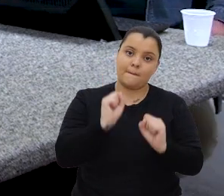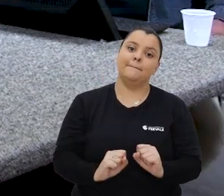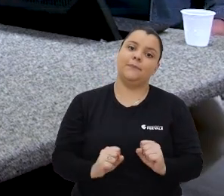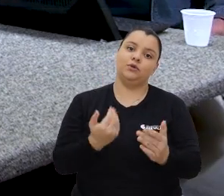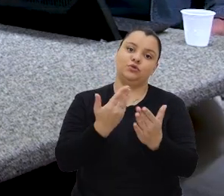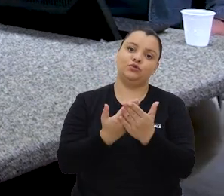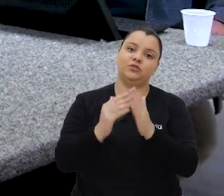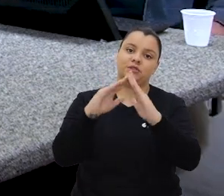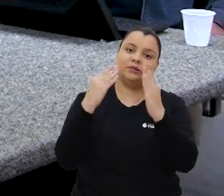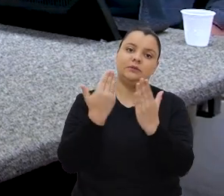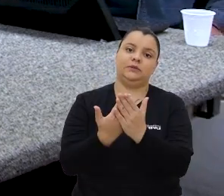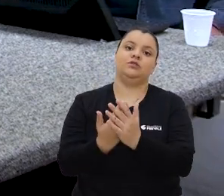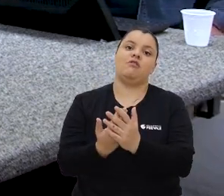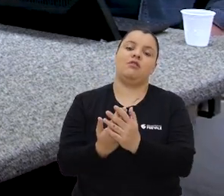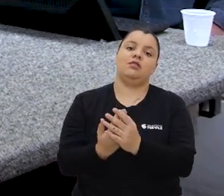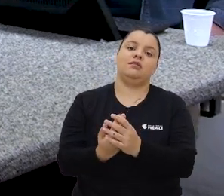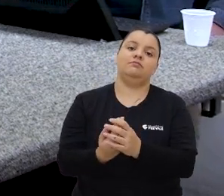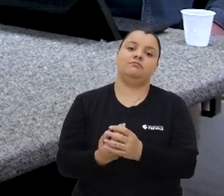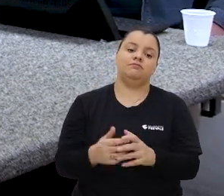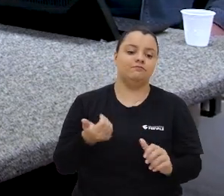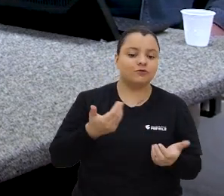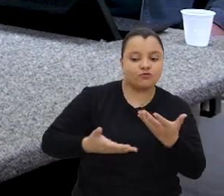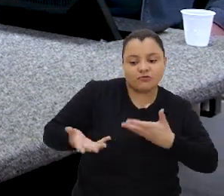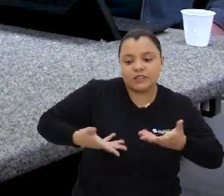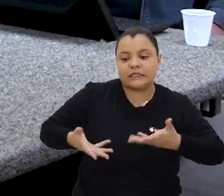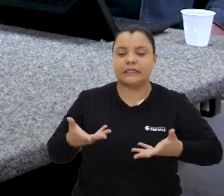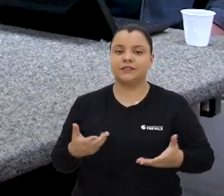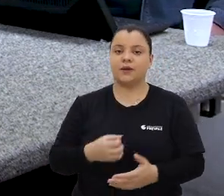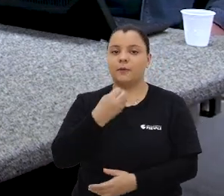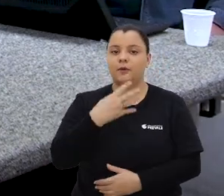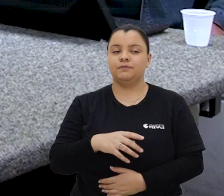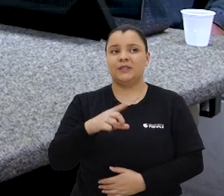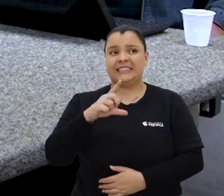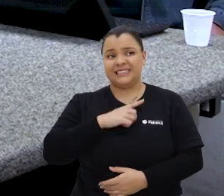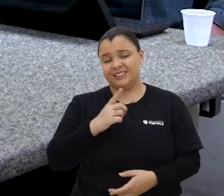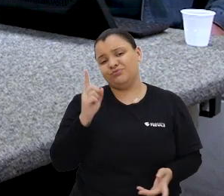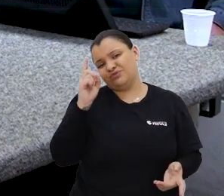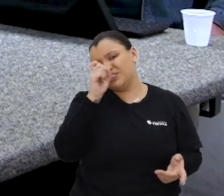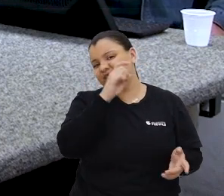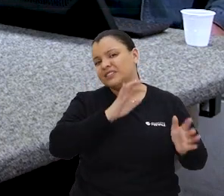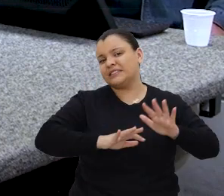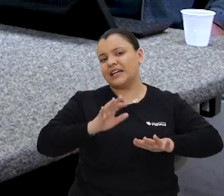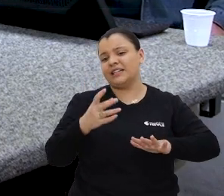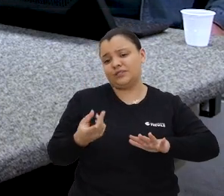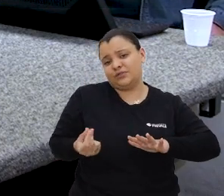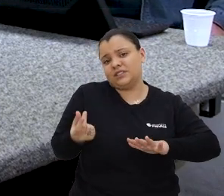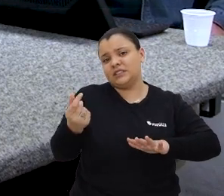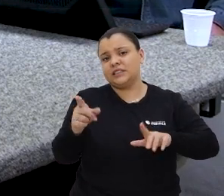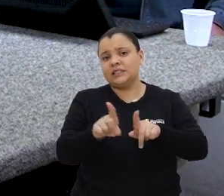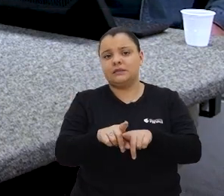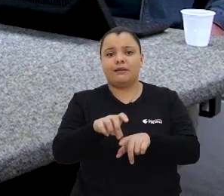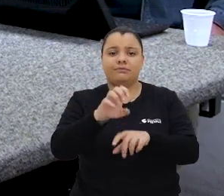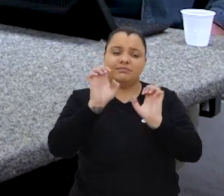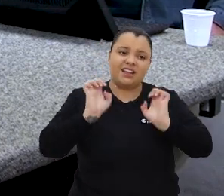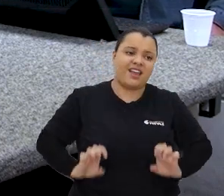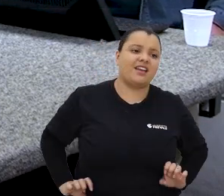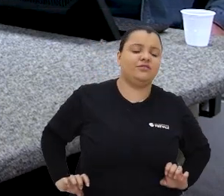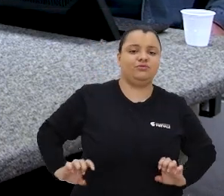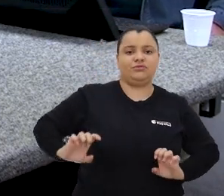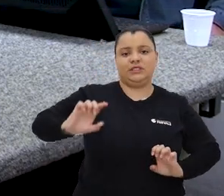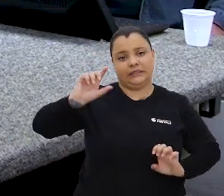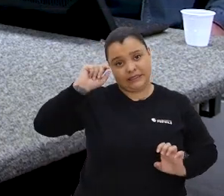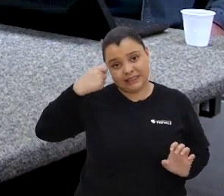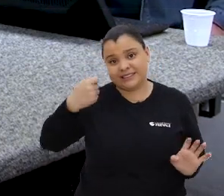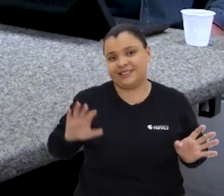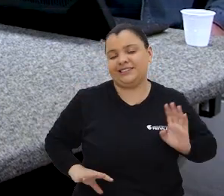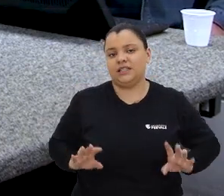qualidade, né? Mesmo com todos os percalços, dificuldades que se tinha ali por uma questão financeira e ético-racial também.